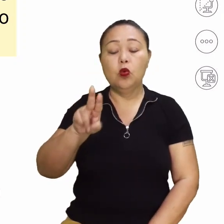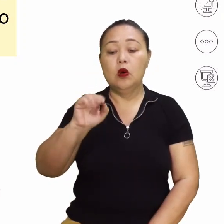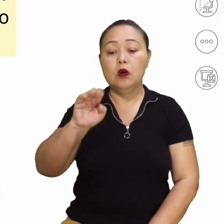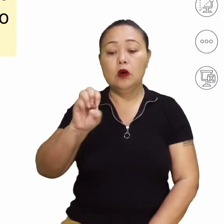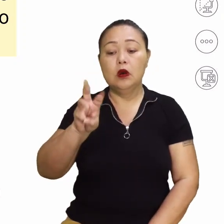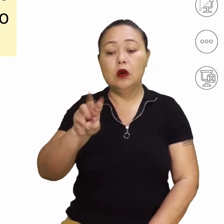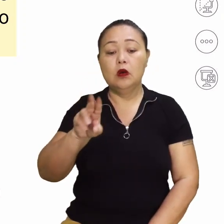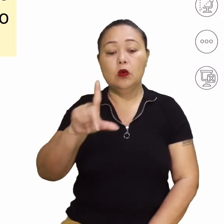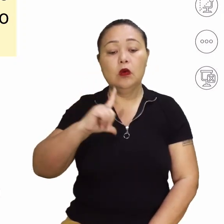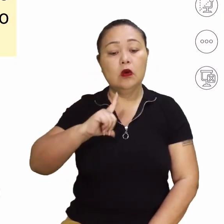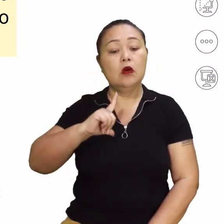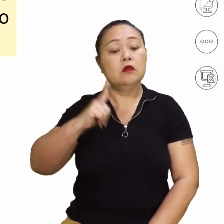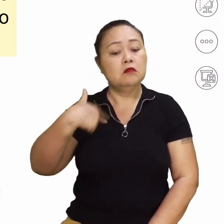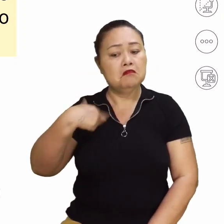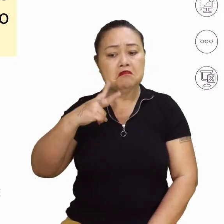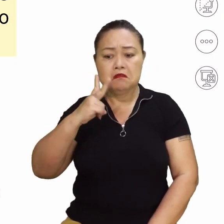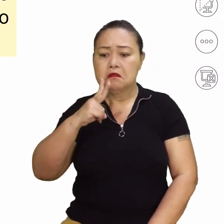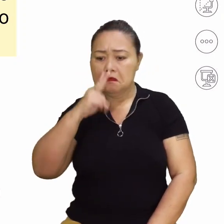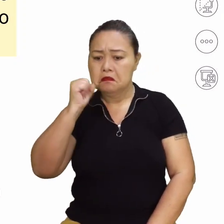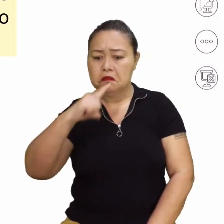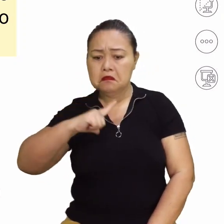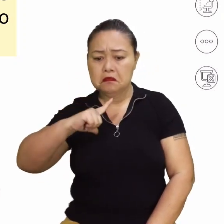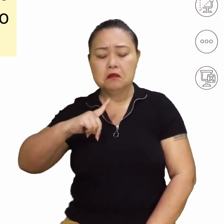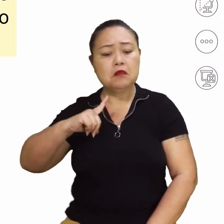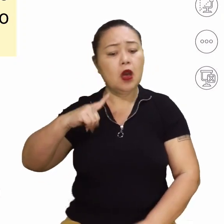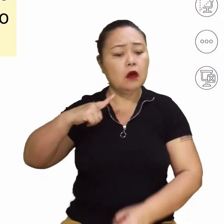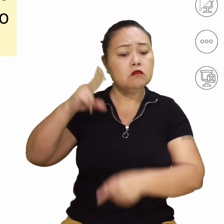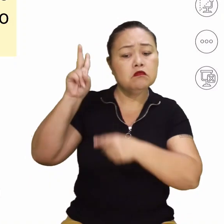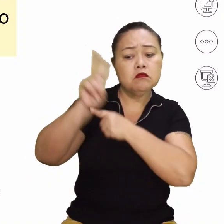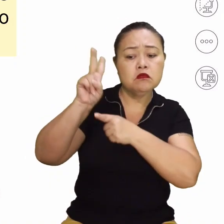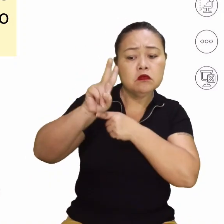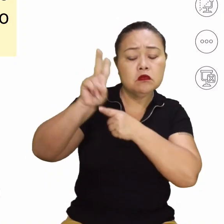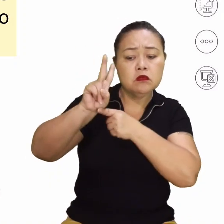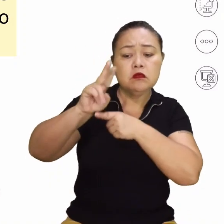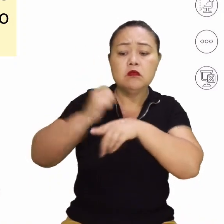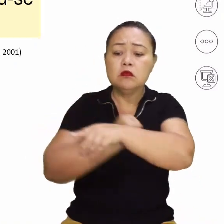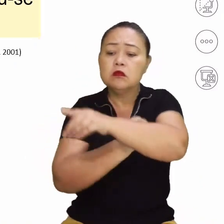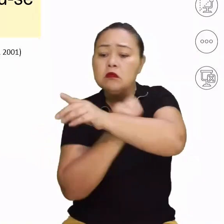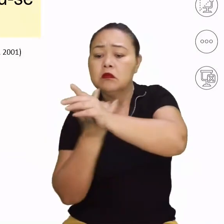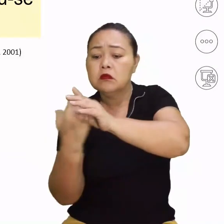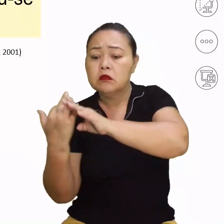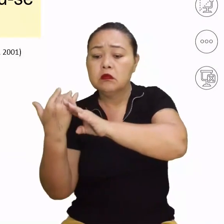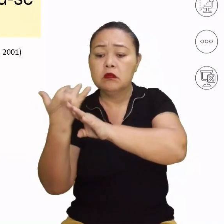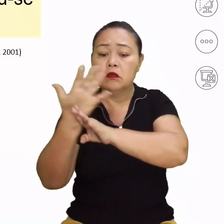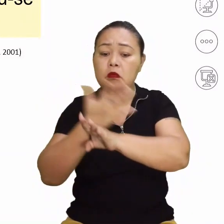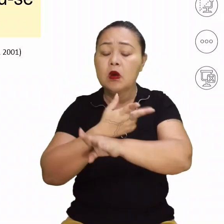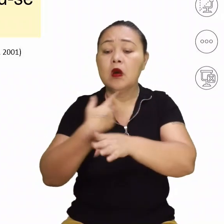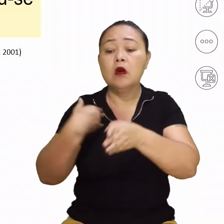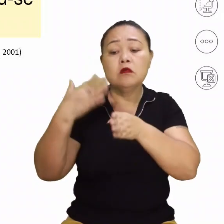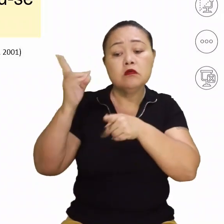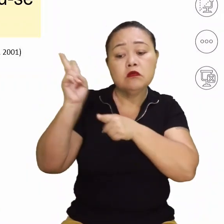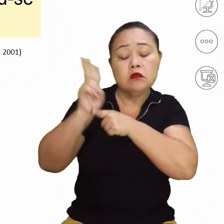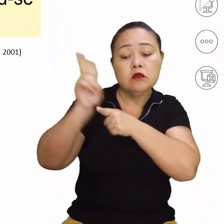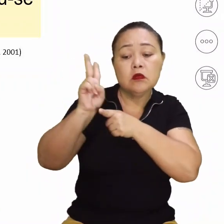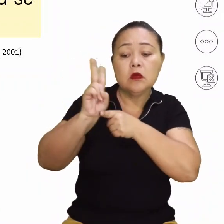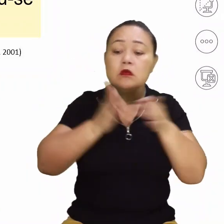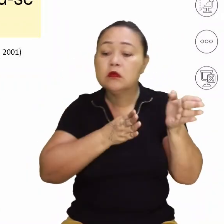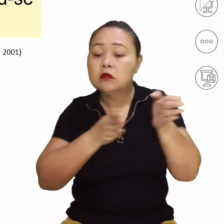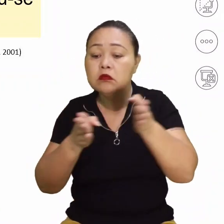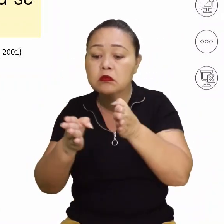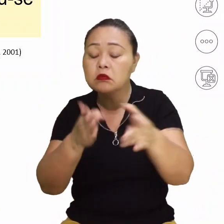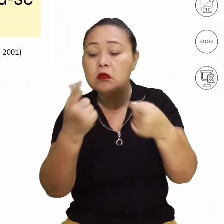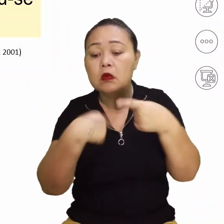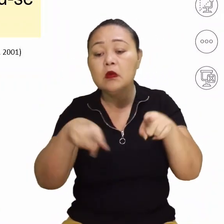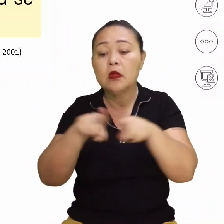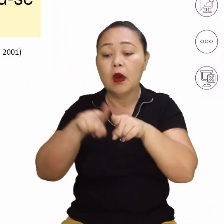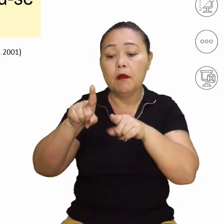à preservação ecológica atuando na nascente dos rios na Caça e na coleta